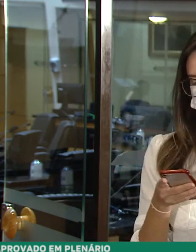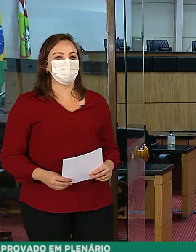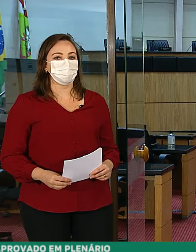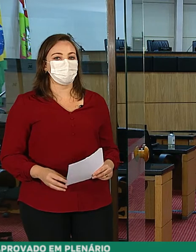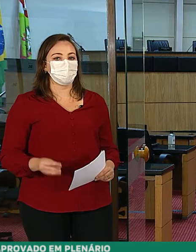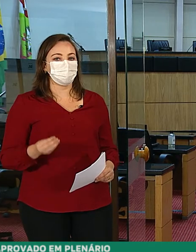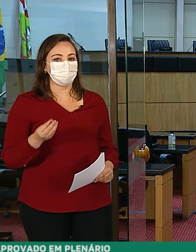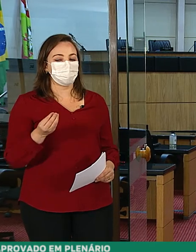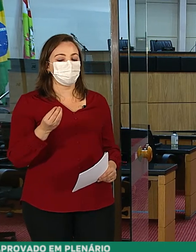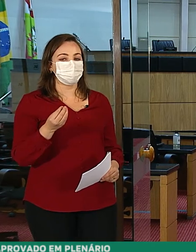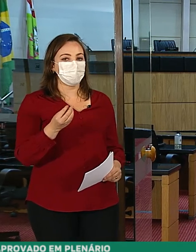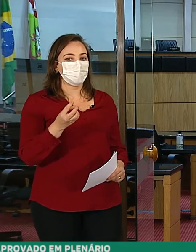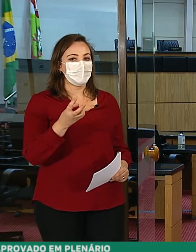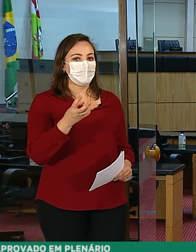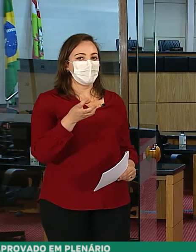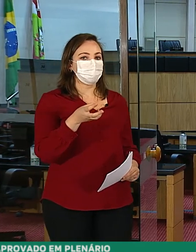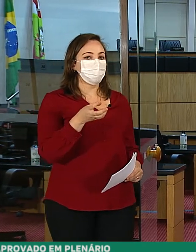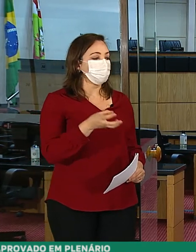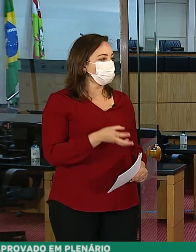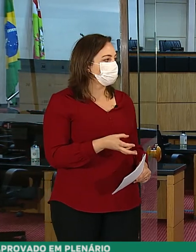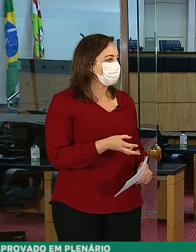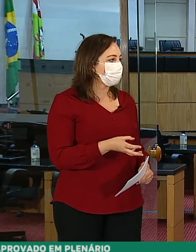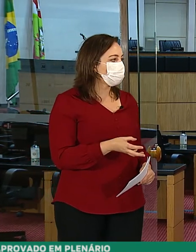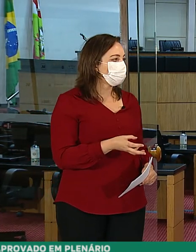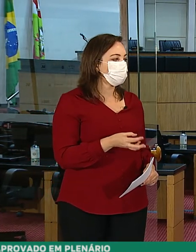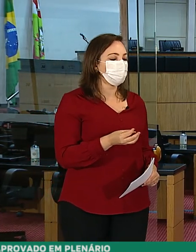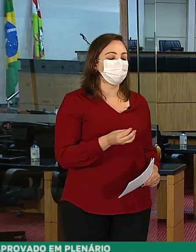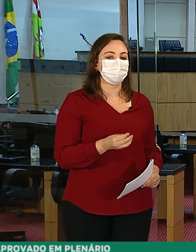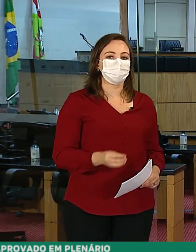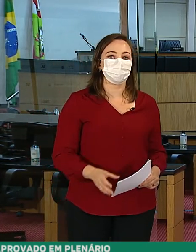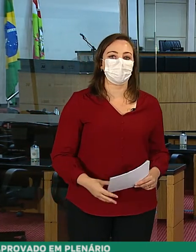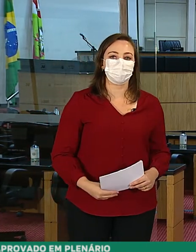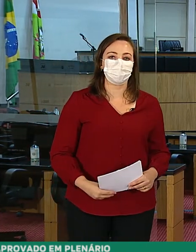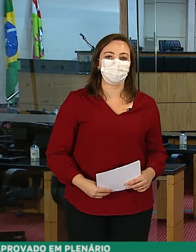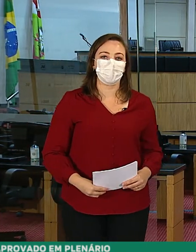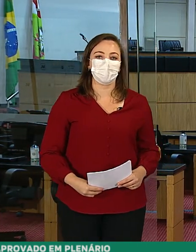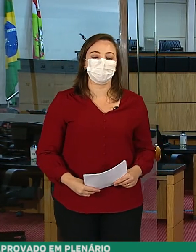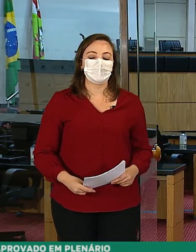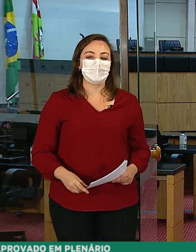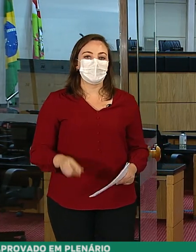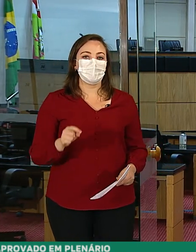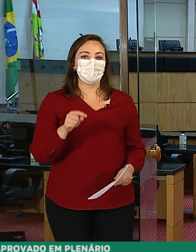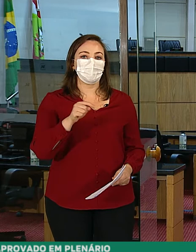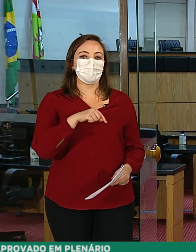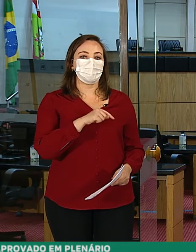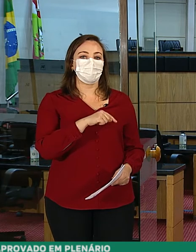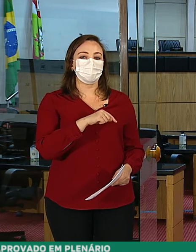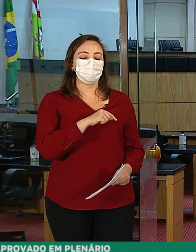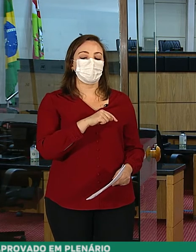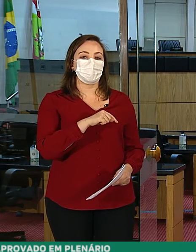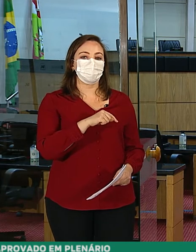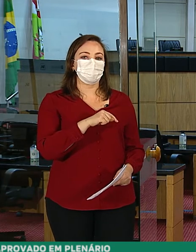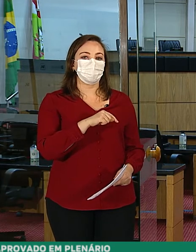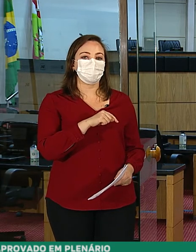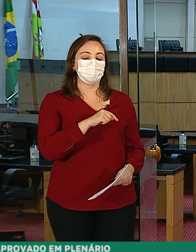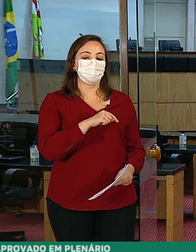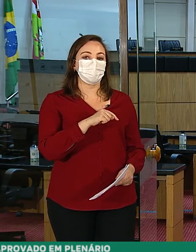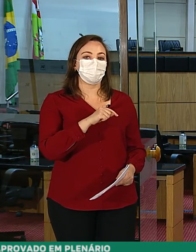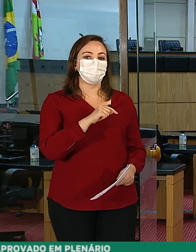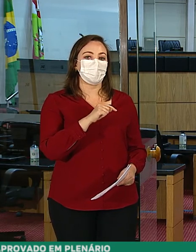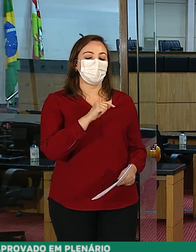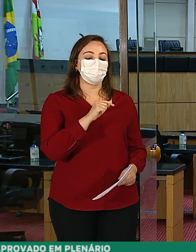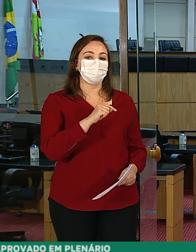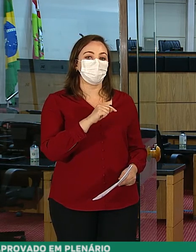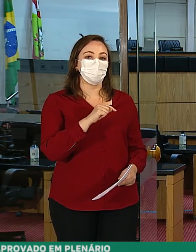Exatamente. É interessante também, então, haver esse controle, né, de como está sendo gasto esse dinheiro. E a Assembleia